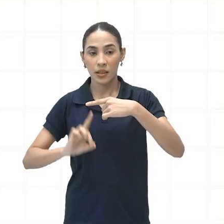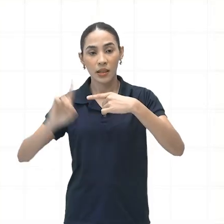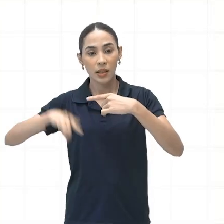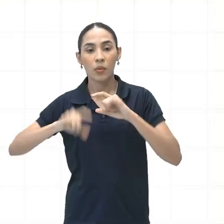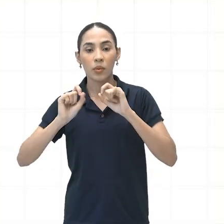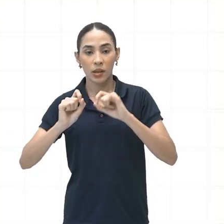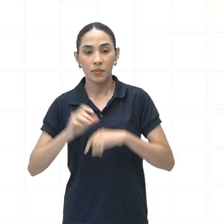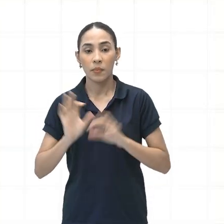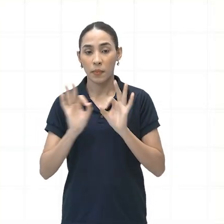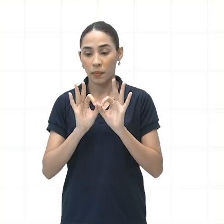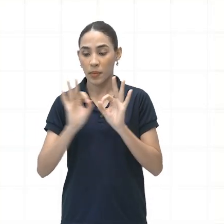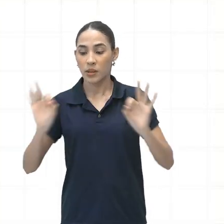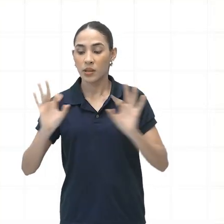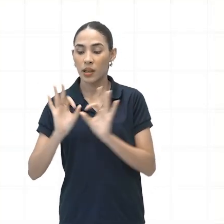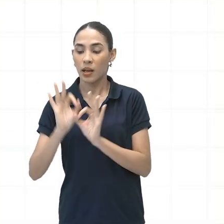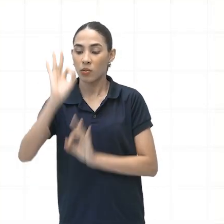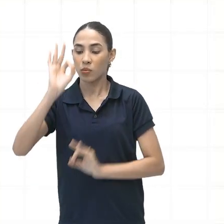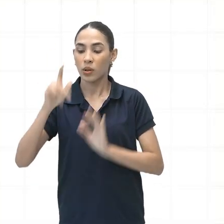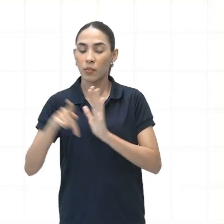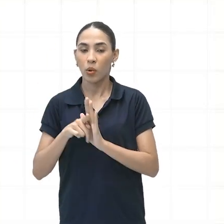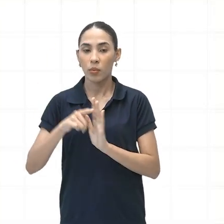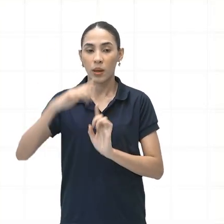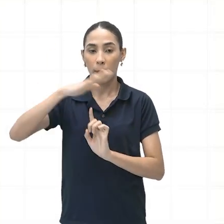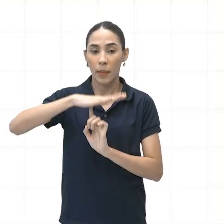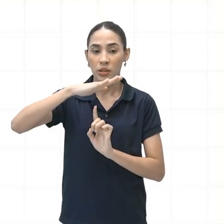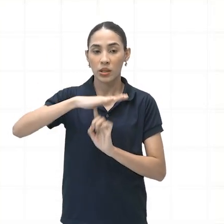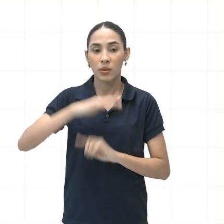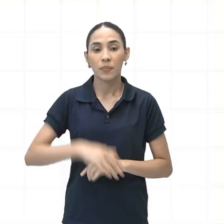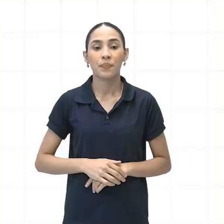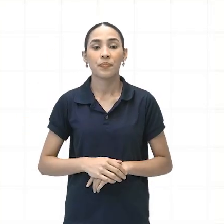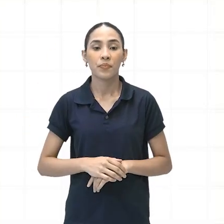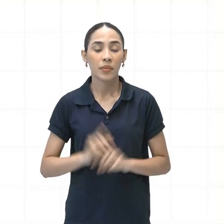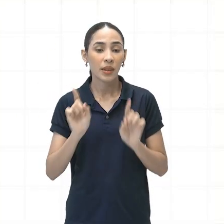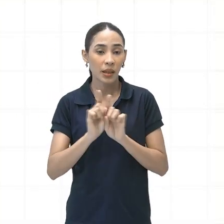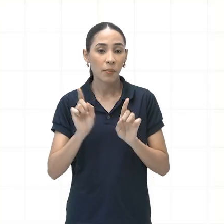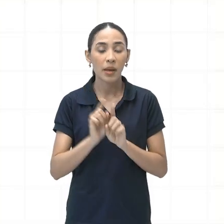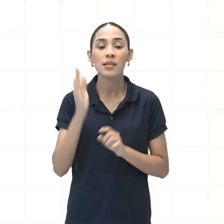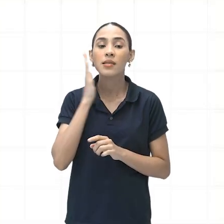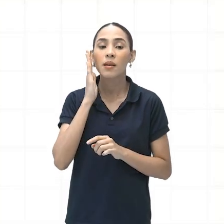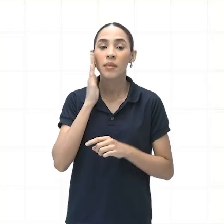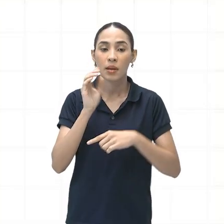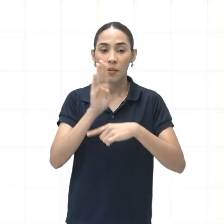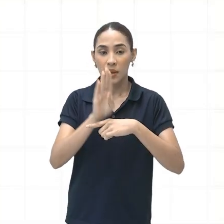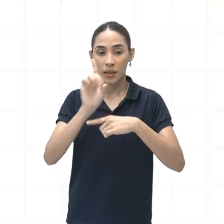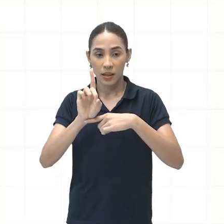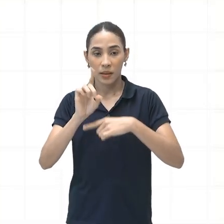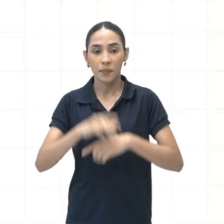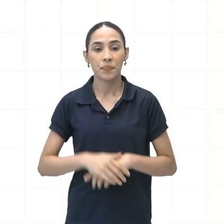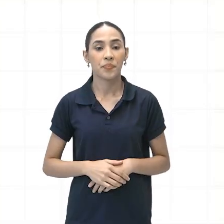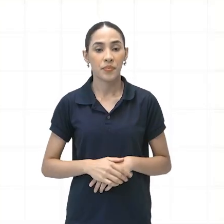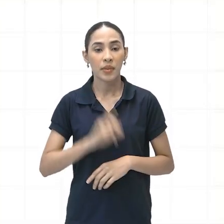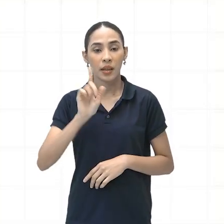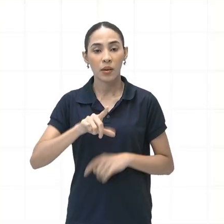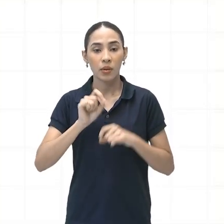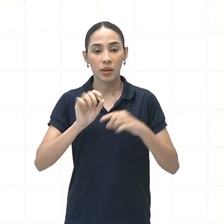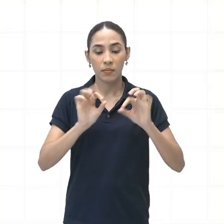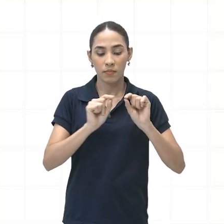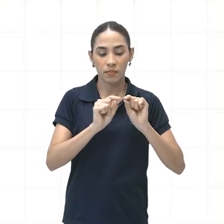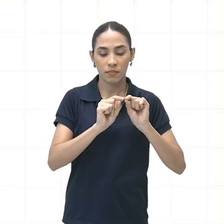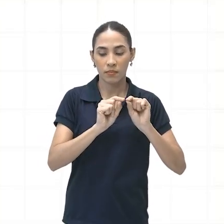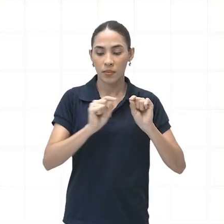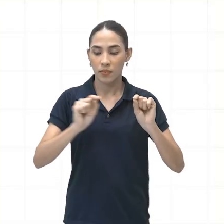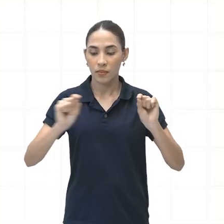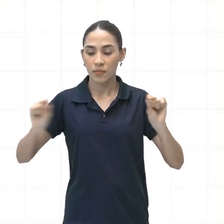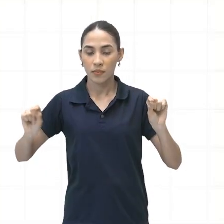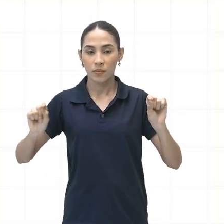essa medida aqui, da altura do bastão. Ele sabia essa medida BD, que é essa medida